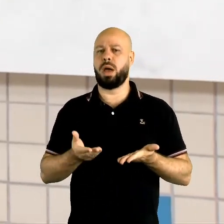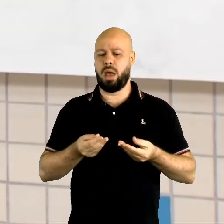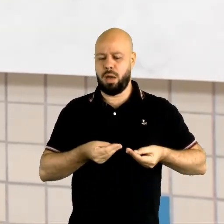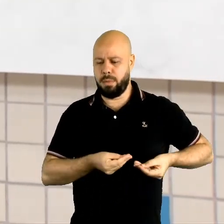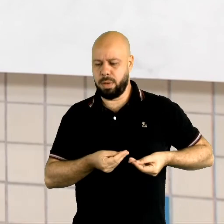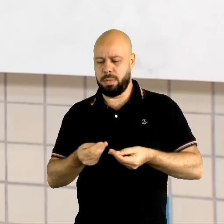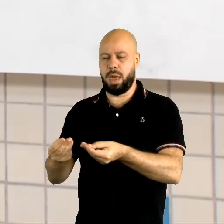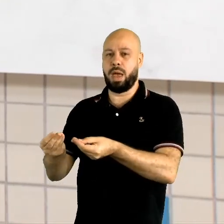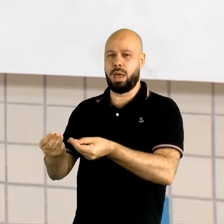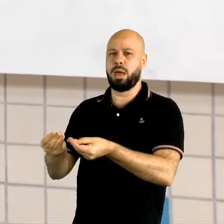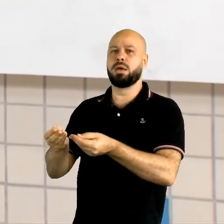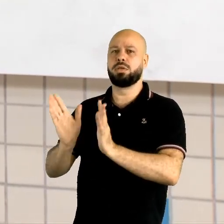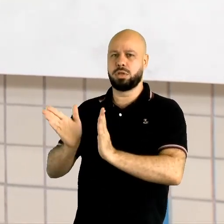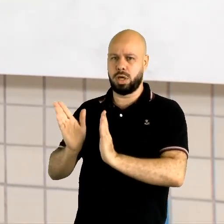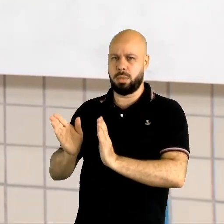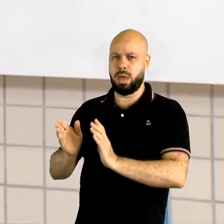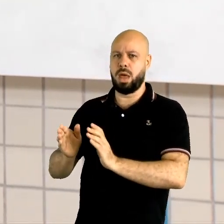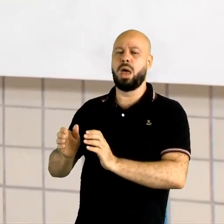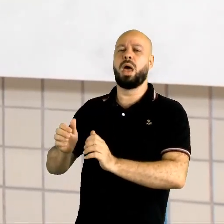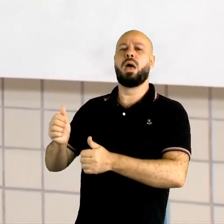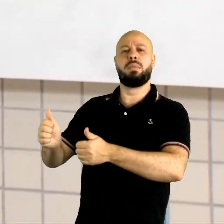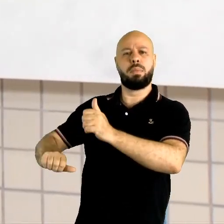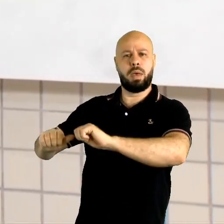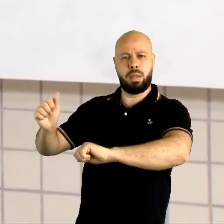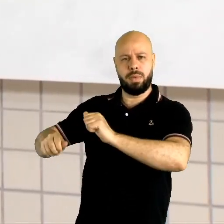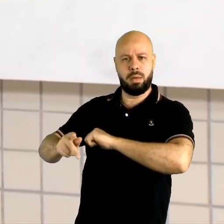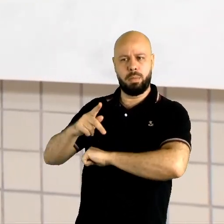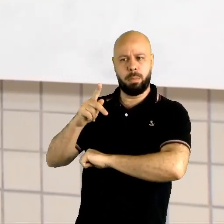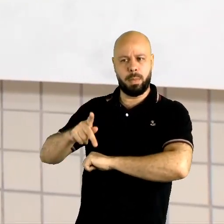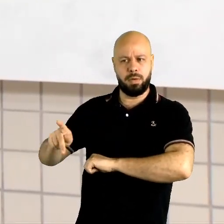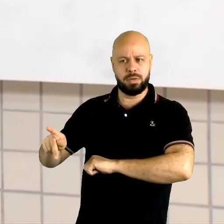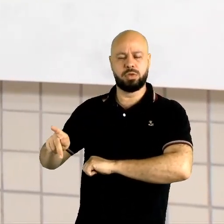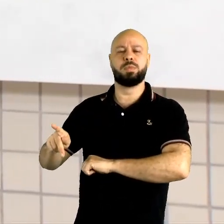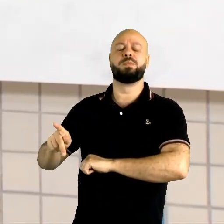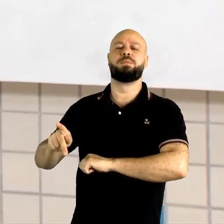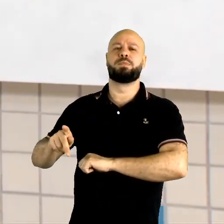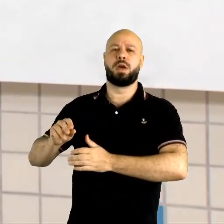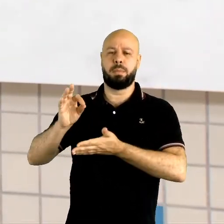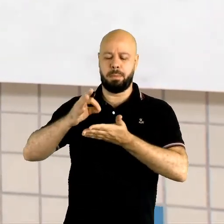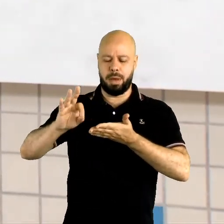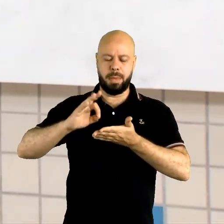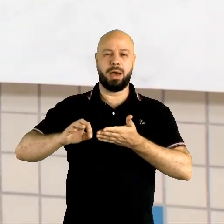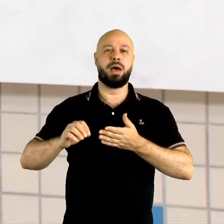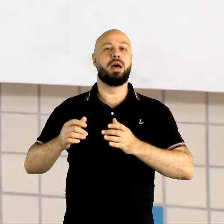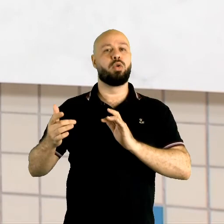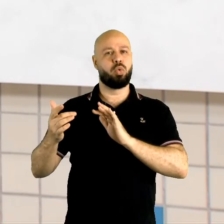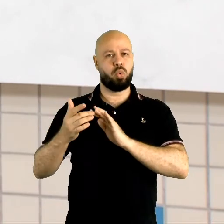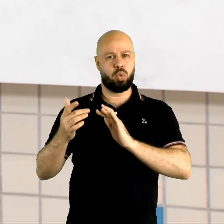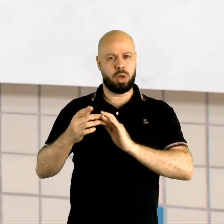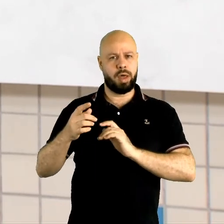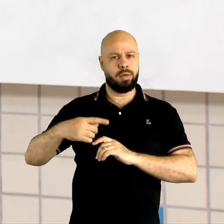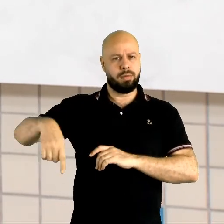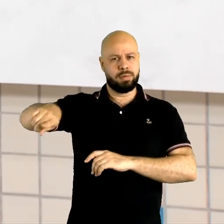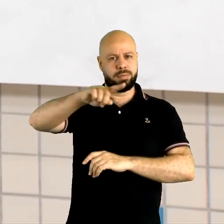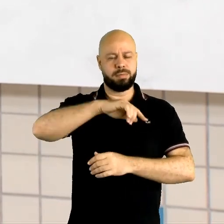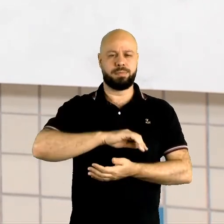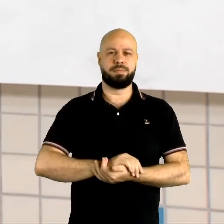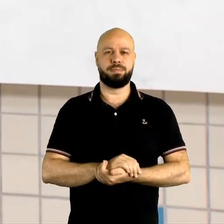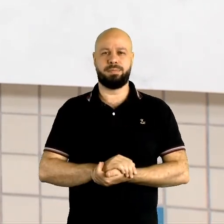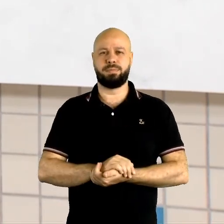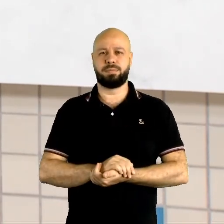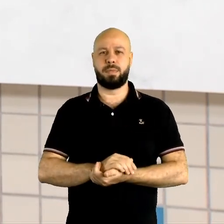novamente respondida, certo? Que os nossos professores vão estar sempre em contato com vocês. A nossa aula de